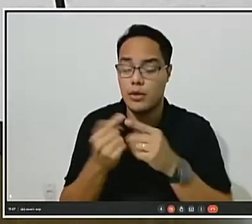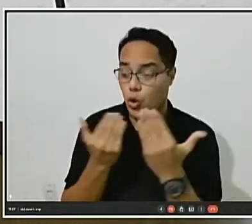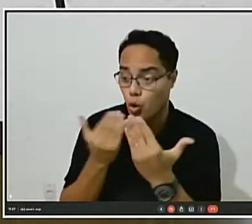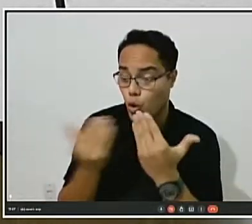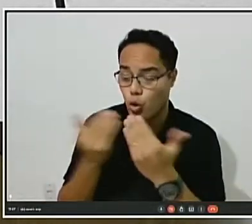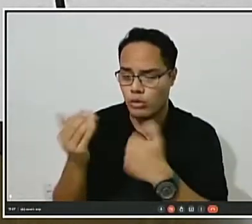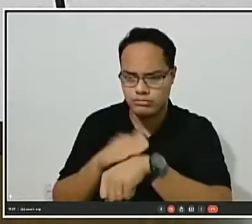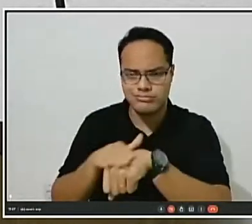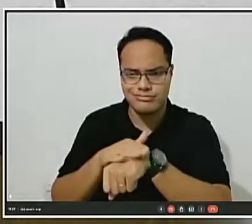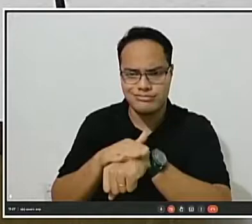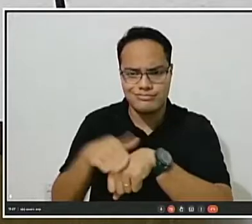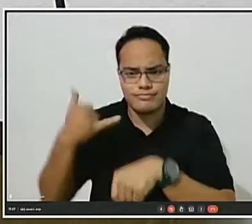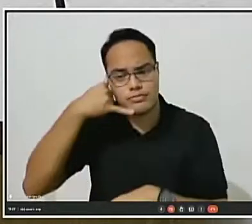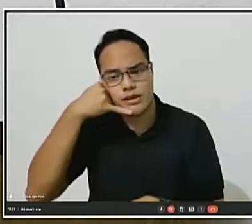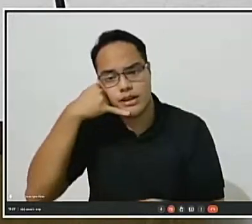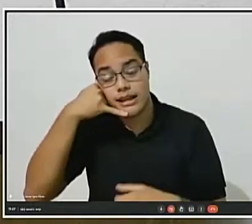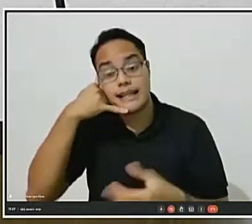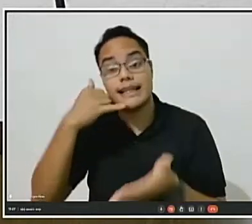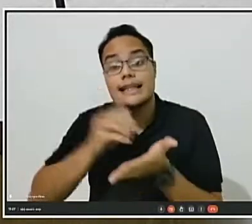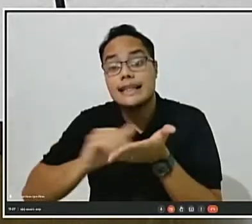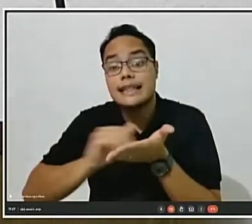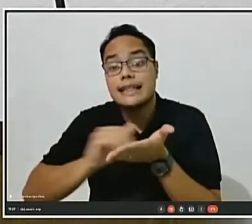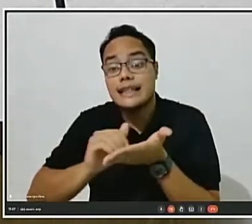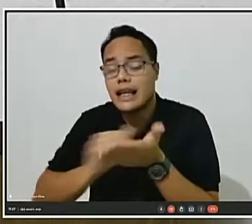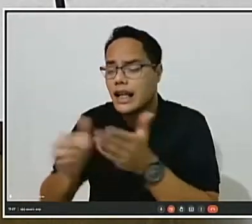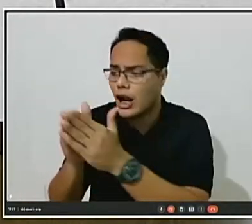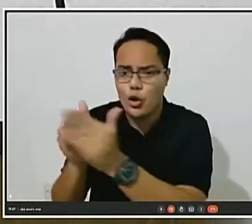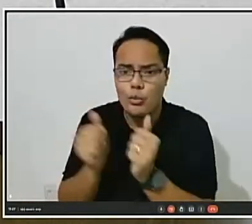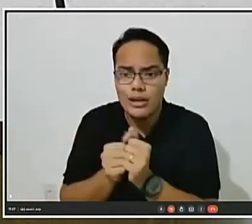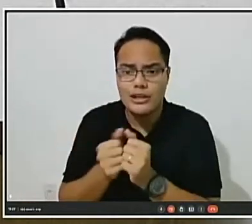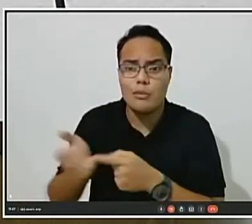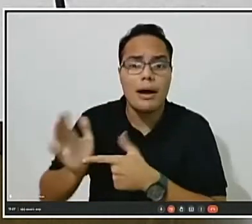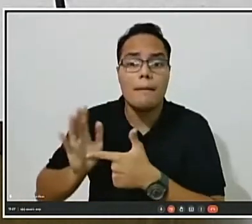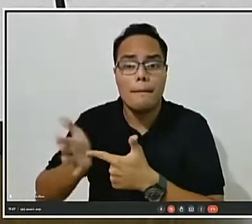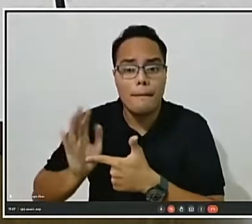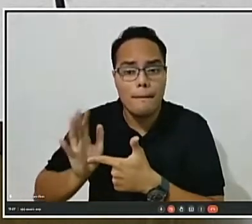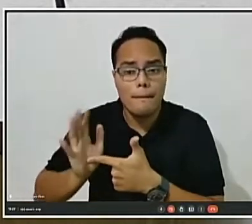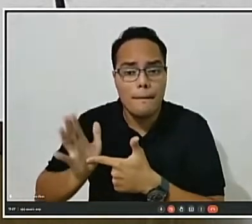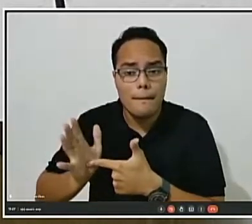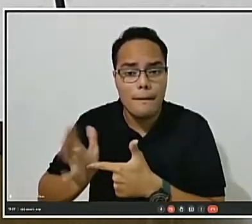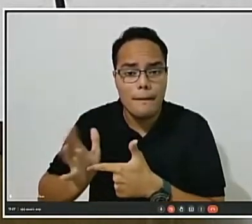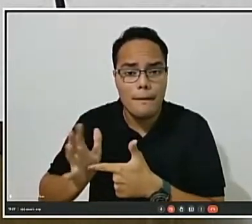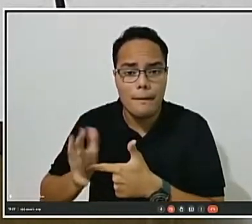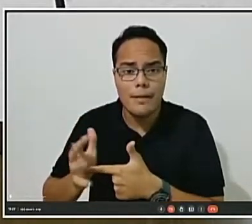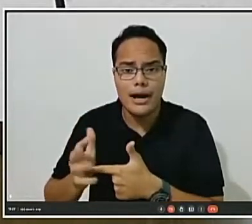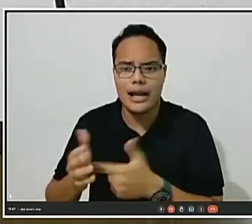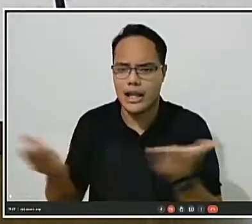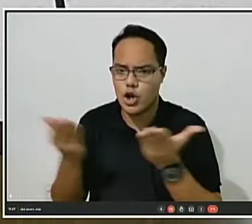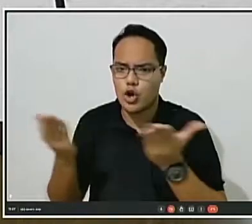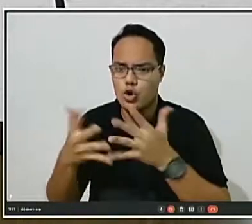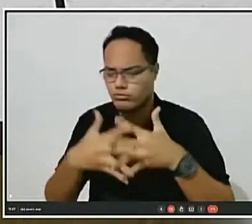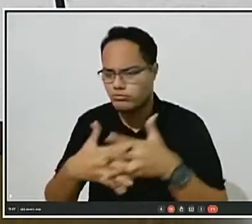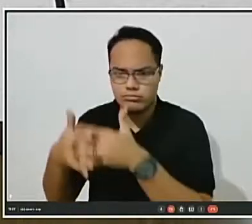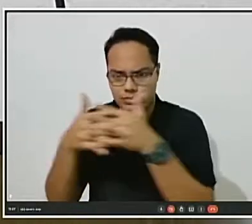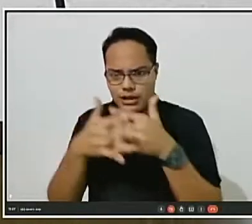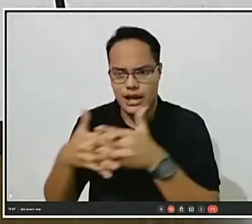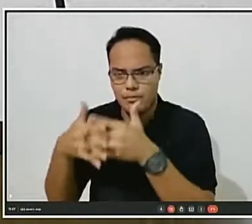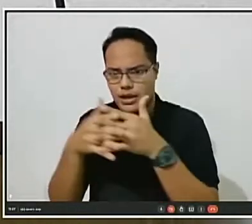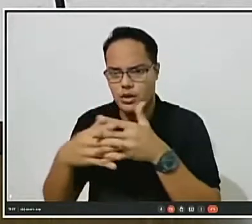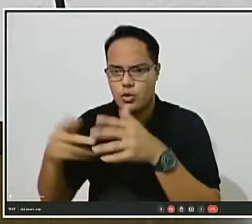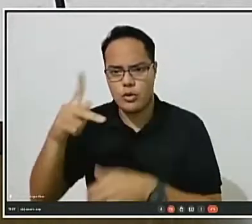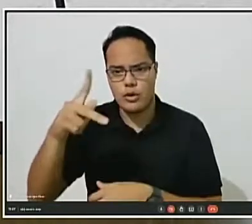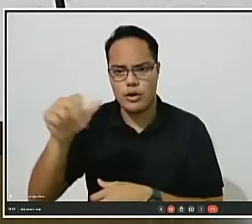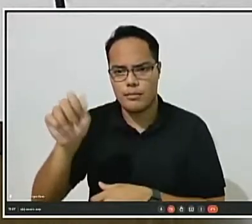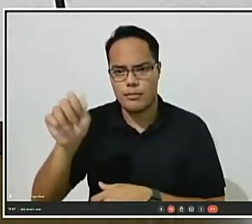pedindo que essas máquinas que hoje tem uma patrola, caminhão e uma reta, talvez mais uma a partir